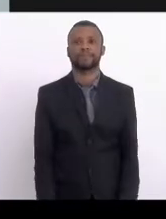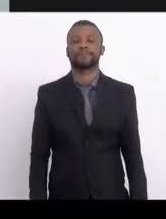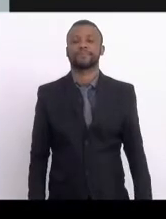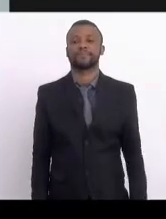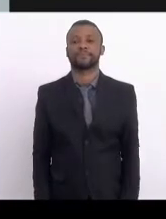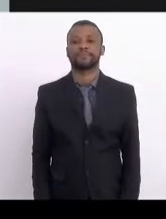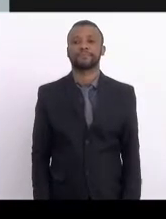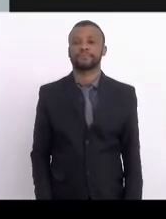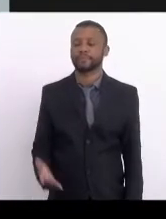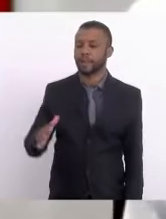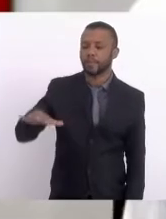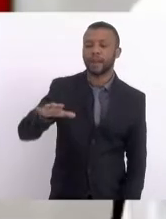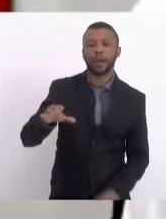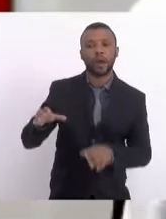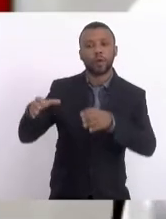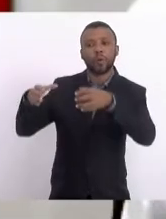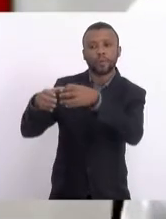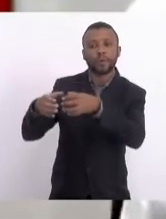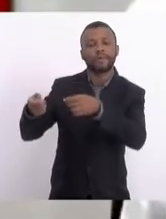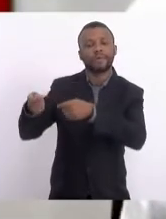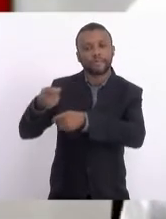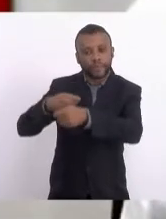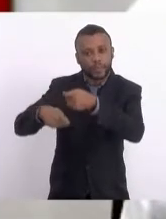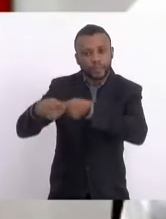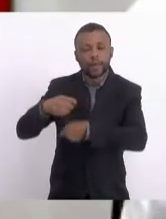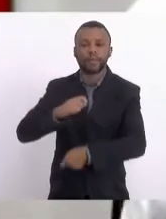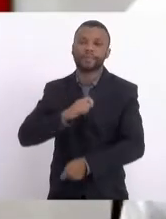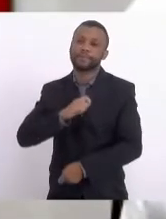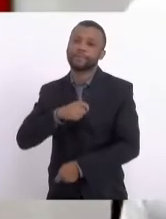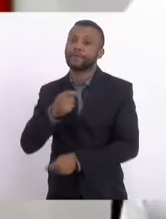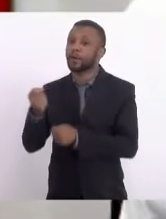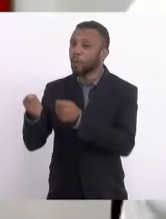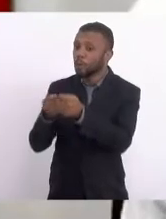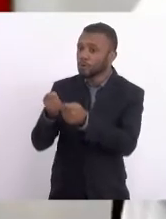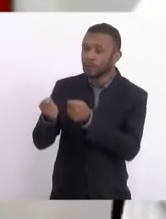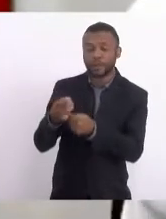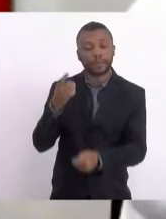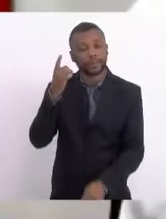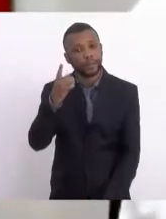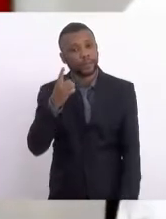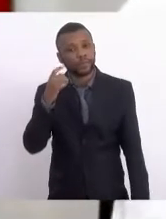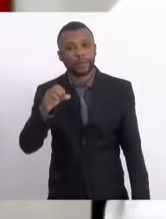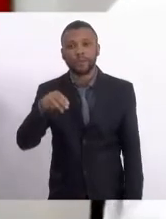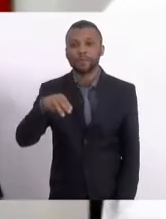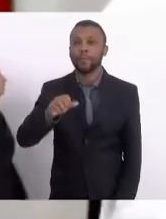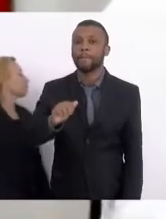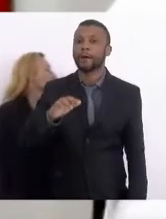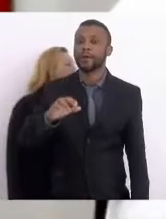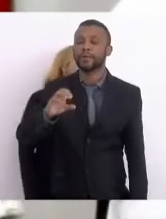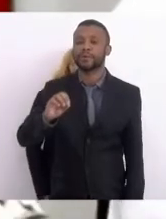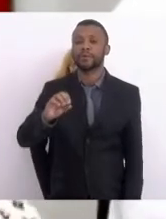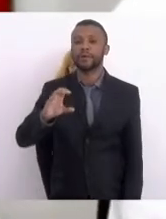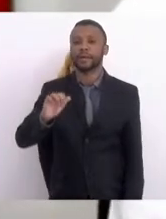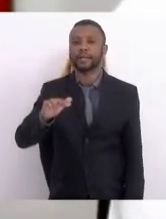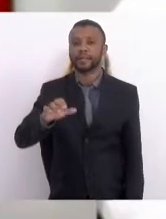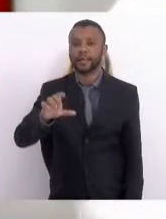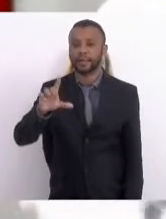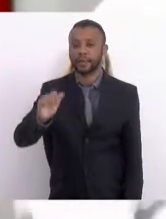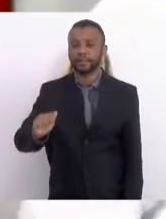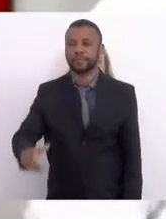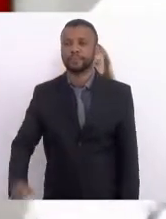Pela Comissão de Orçamento, Finanças, Fiscalização Financeira e Controle, deputado Márcio Canella. Deputado Márcio